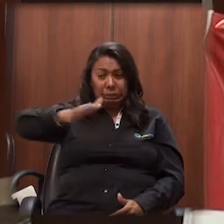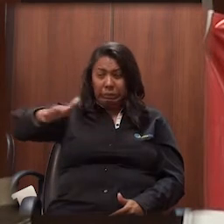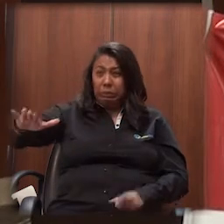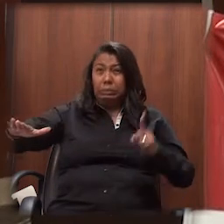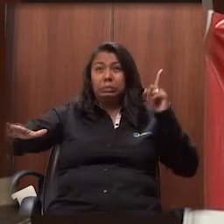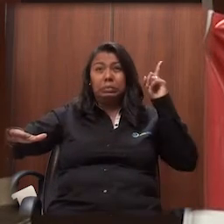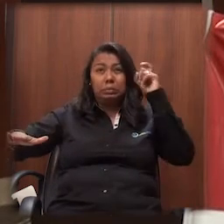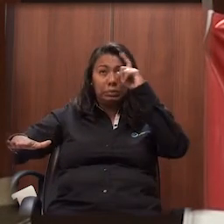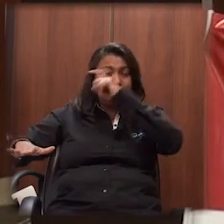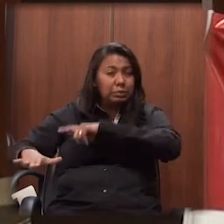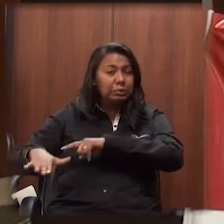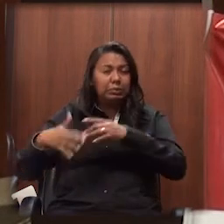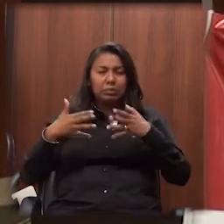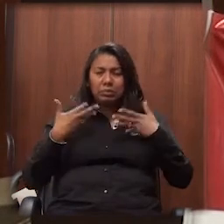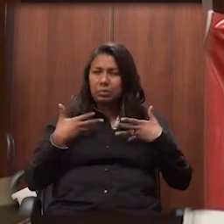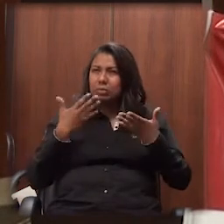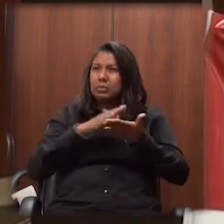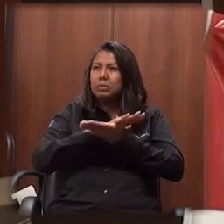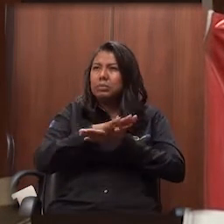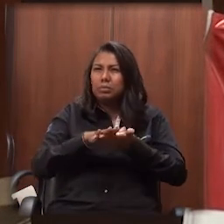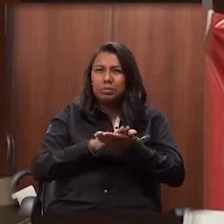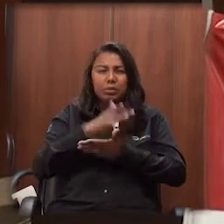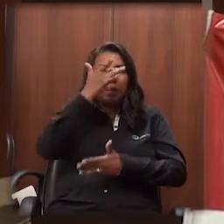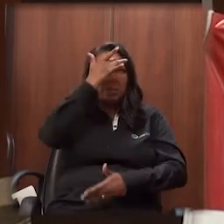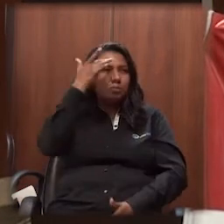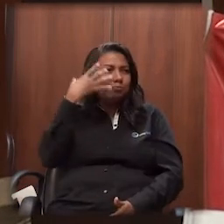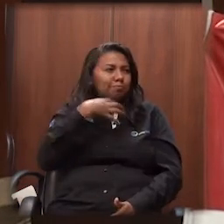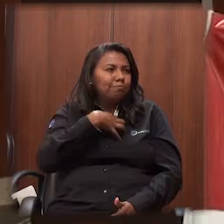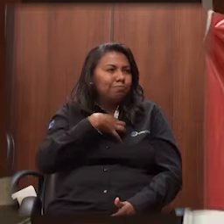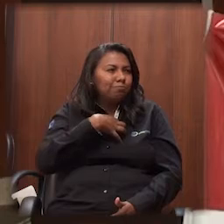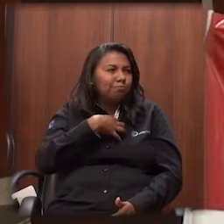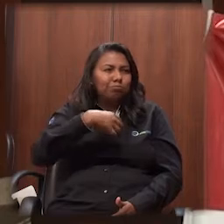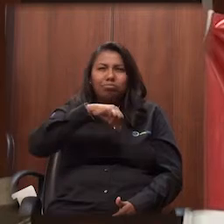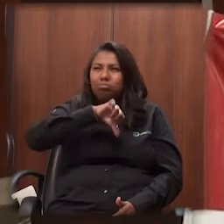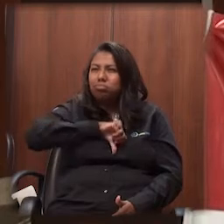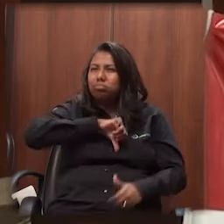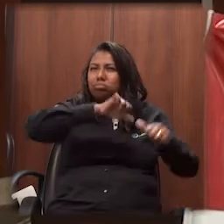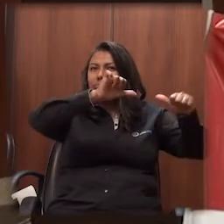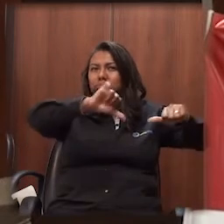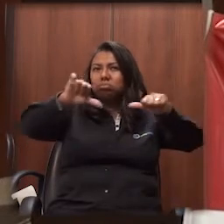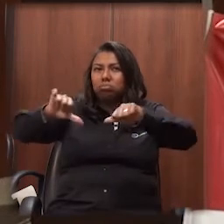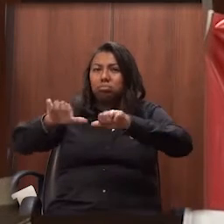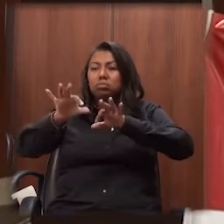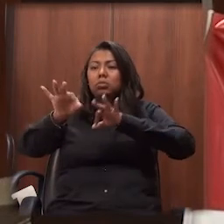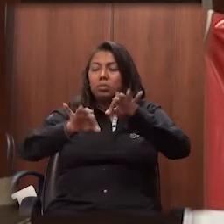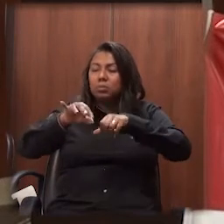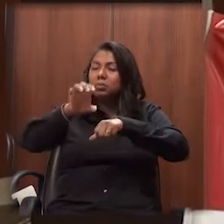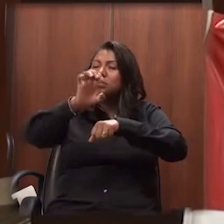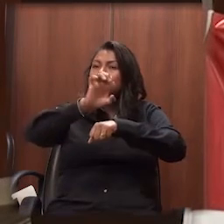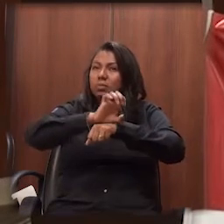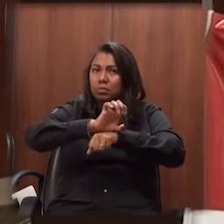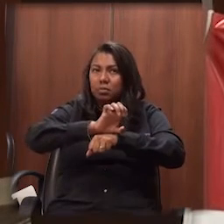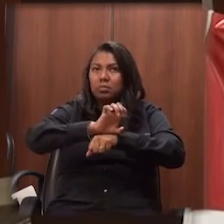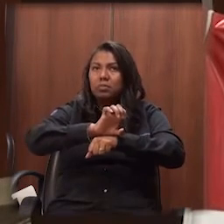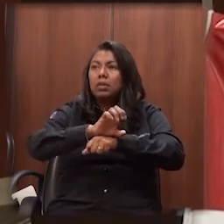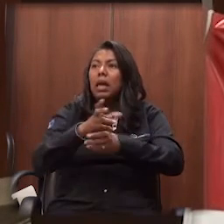né, de desestímulo e de pessimismo generalizado. O Plano Estadual tem a virtude de estar